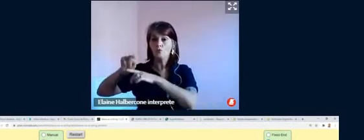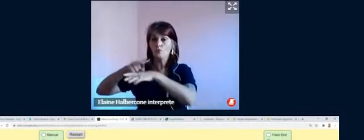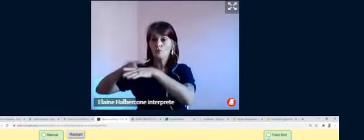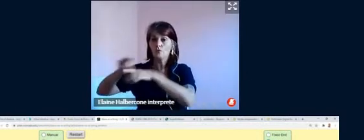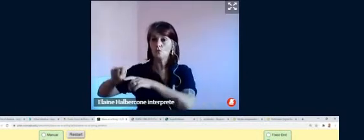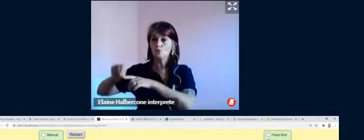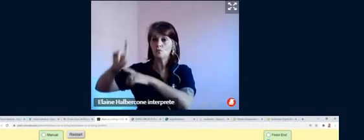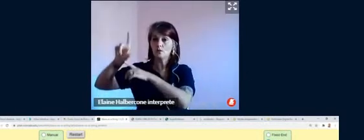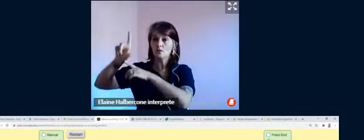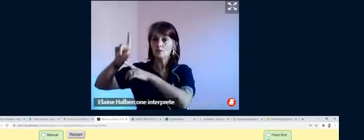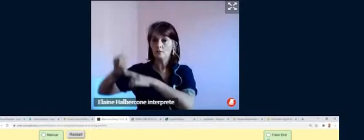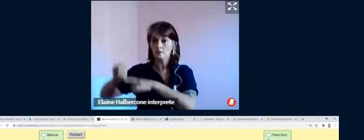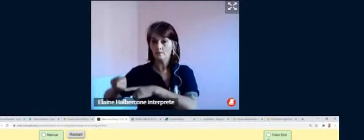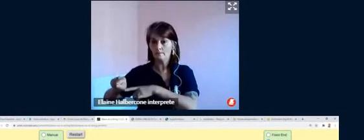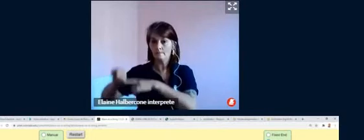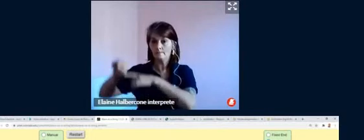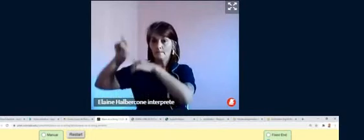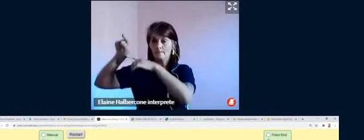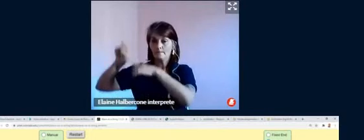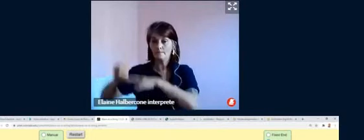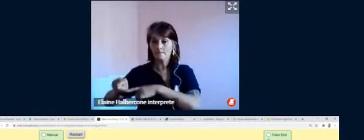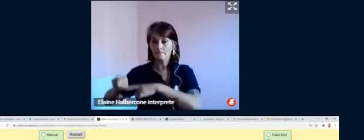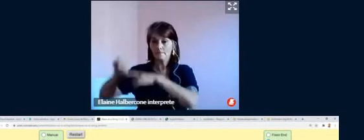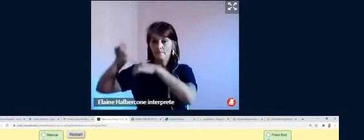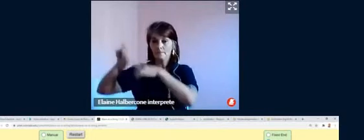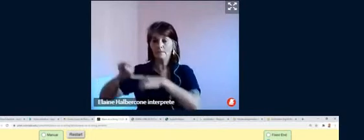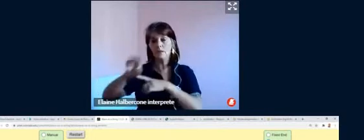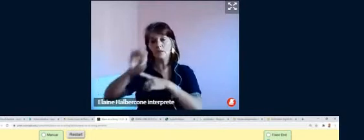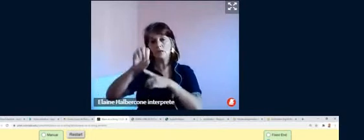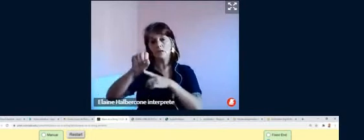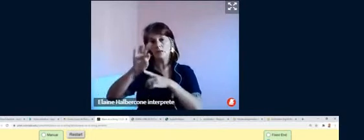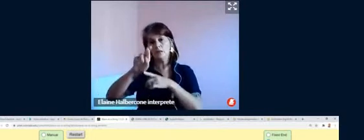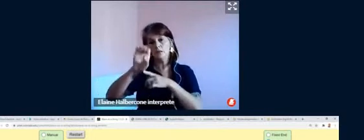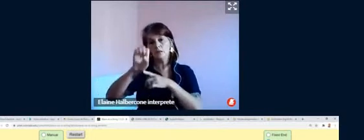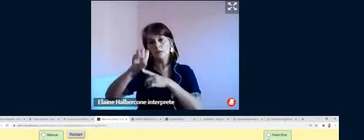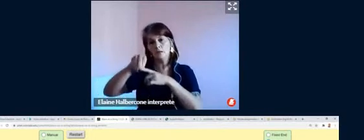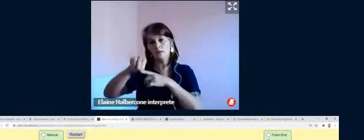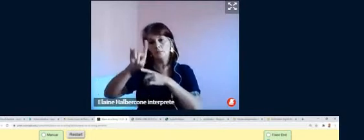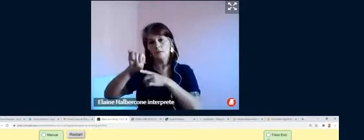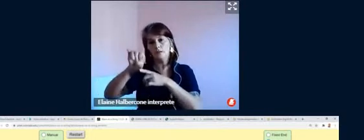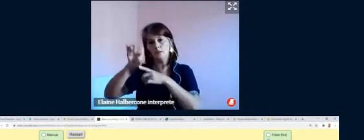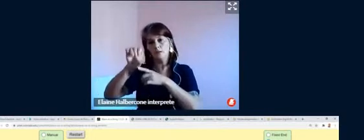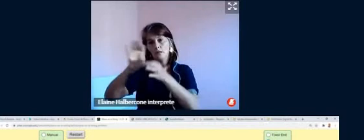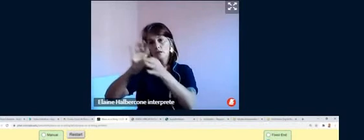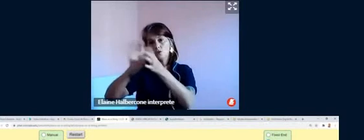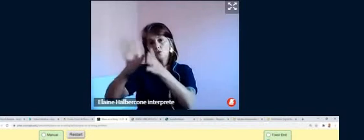e descer. Tá? A gente chama isso de uma extremidade solta. E eu vou dar o play.